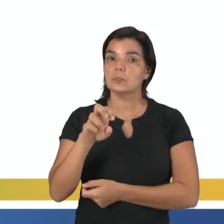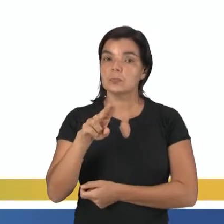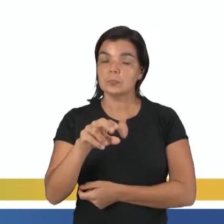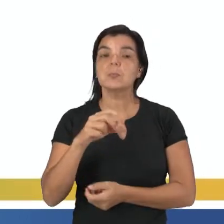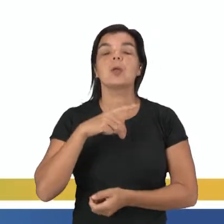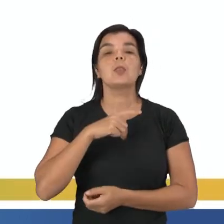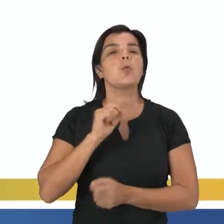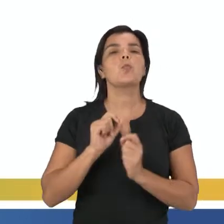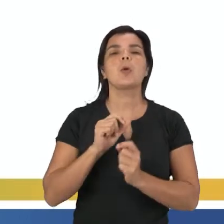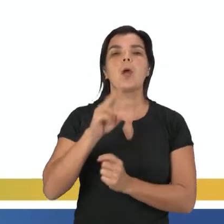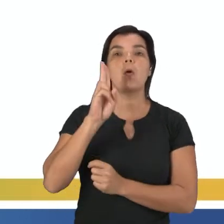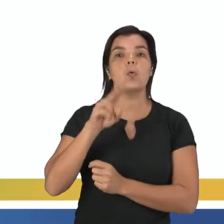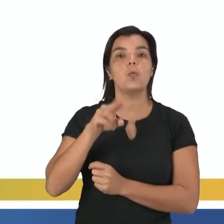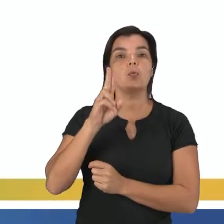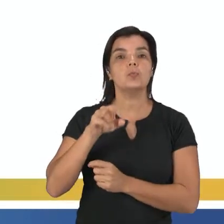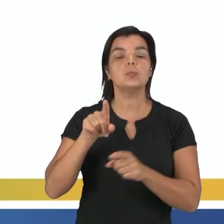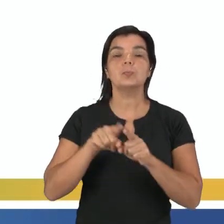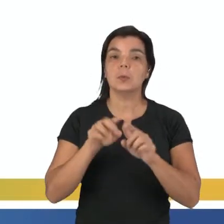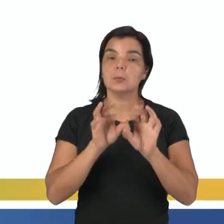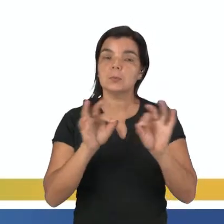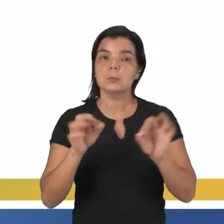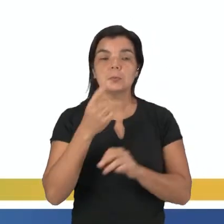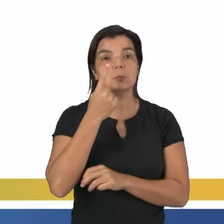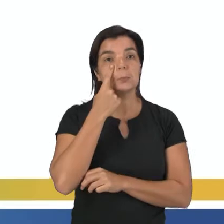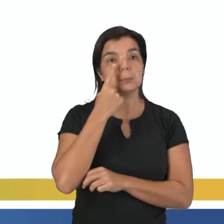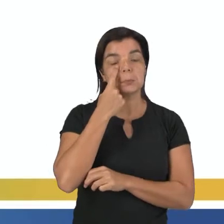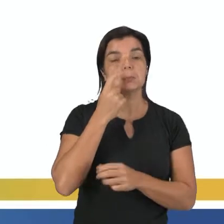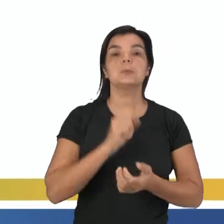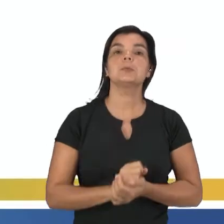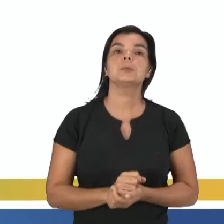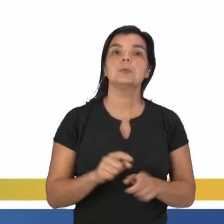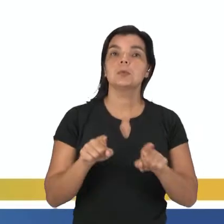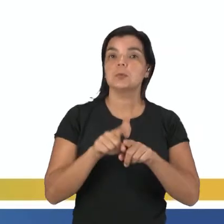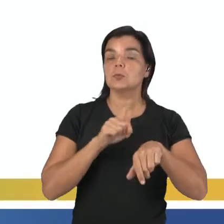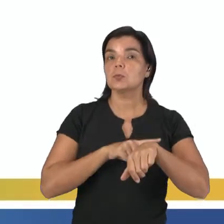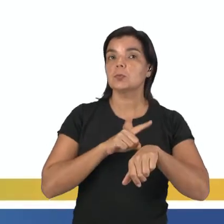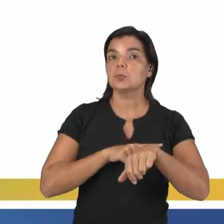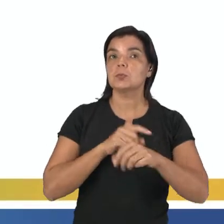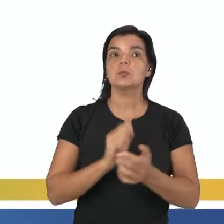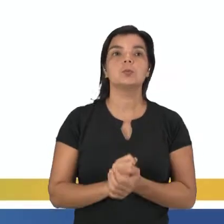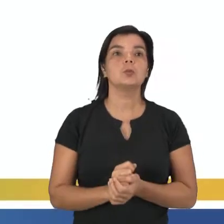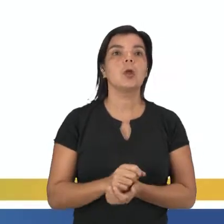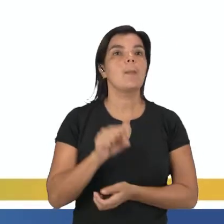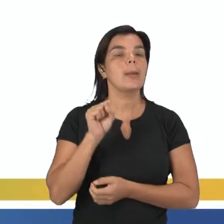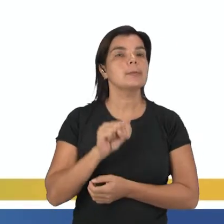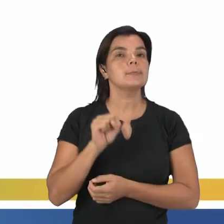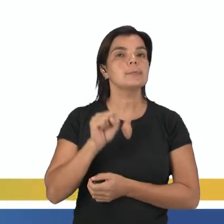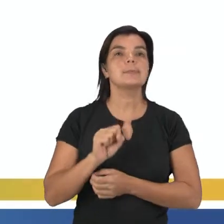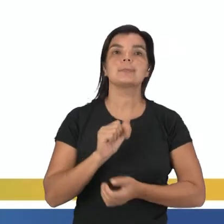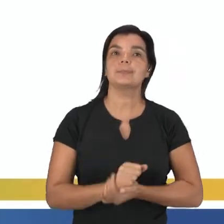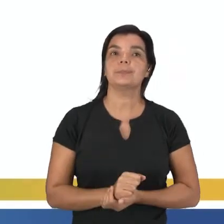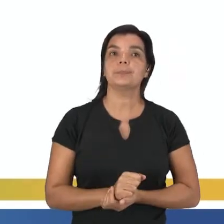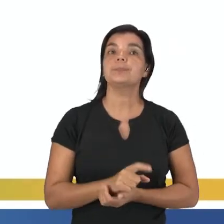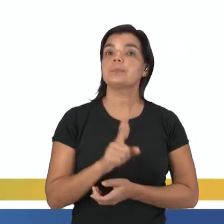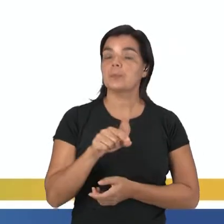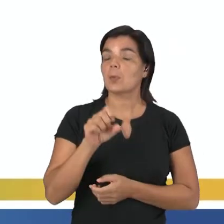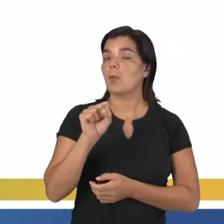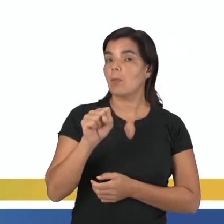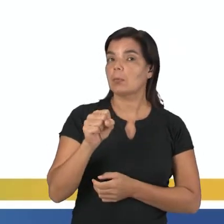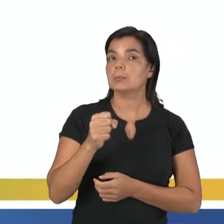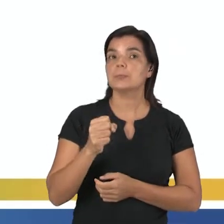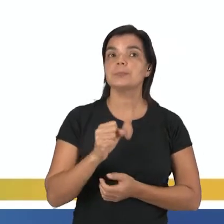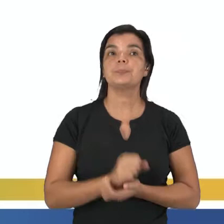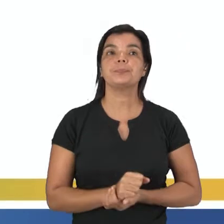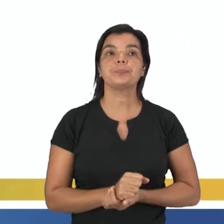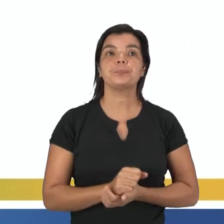unidade de medida, né? Se você dar uma olhadinha ali, ó, a grandeza de tempo é segundo, né? E o símbolo dele é S.